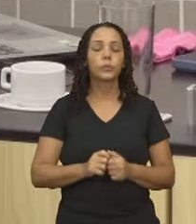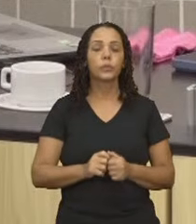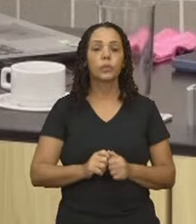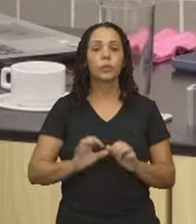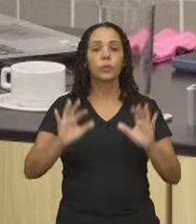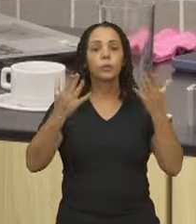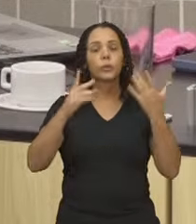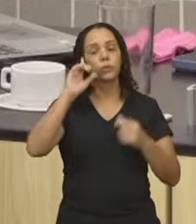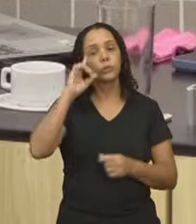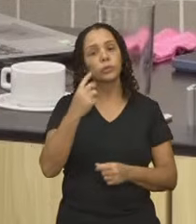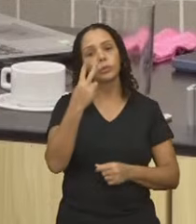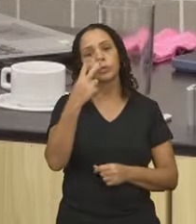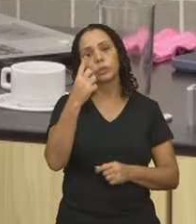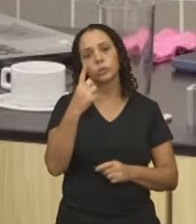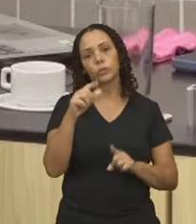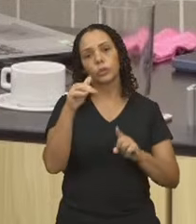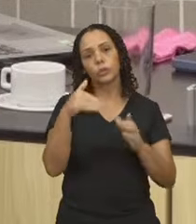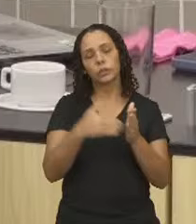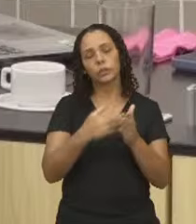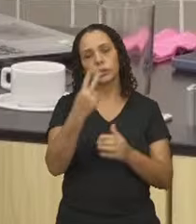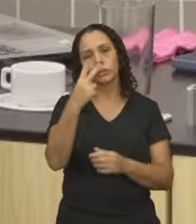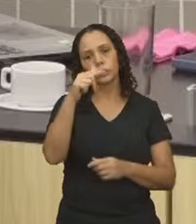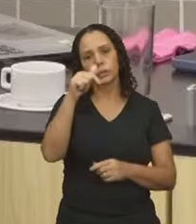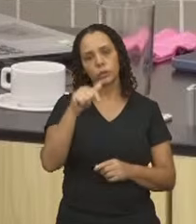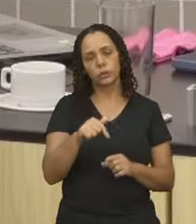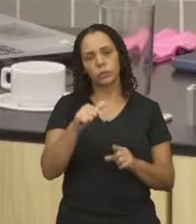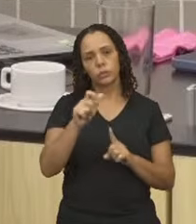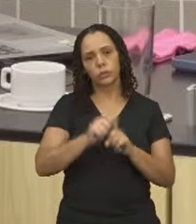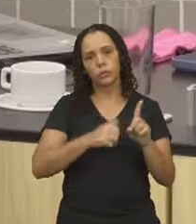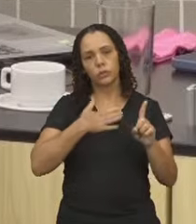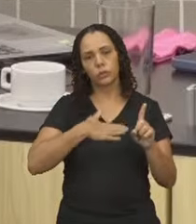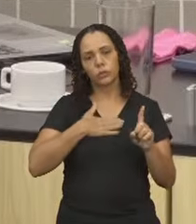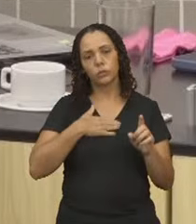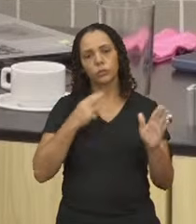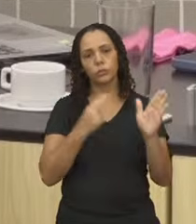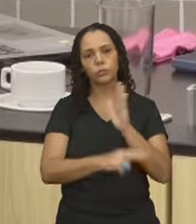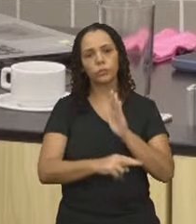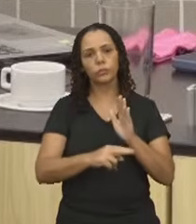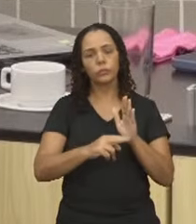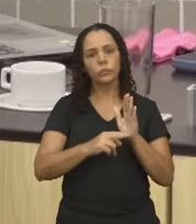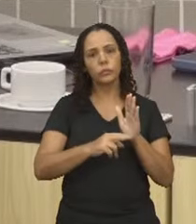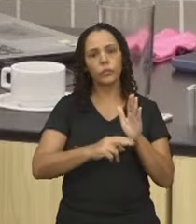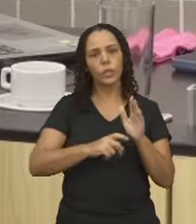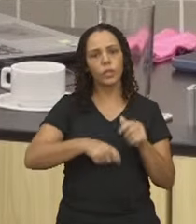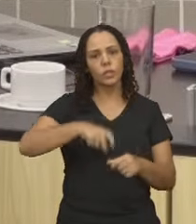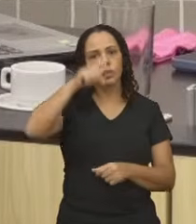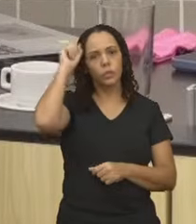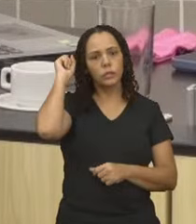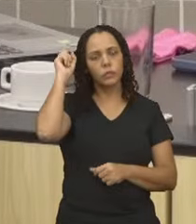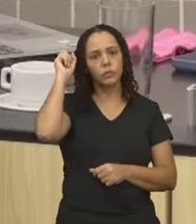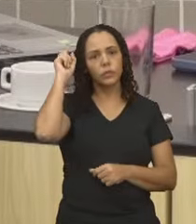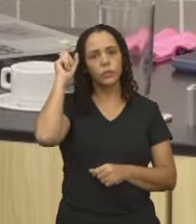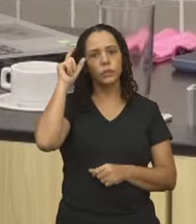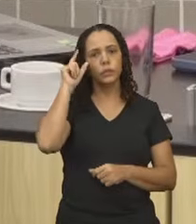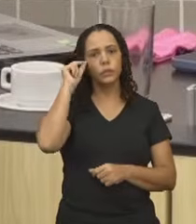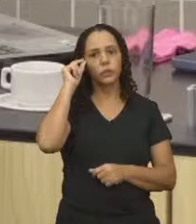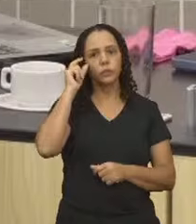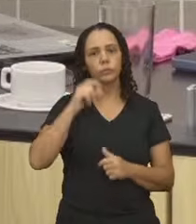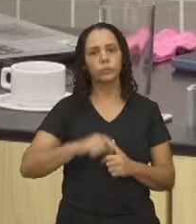de 21 a 27 de agosto. Autoria dos vereadores Silfarne, Cidade de Salvador, e Jean Araújo.